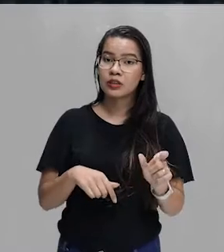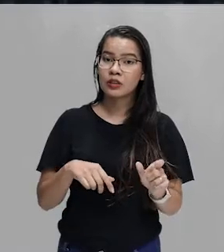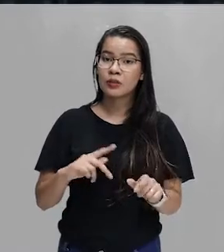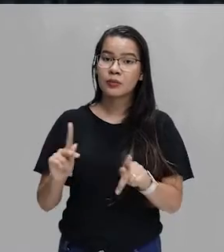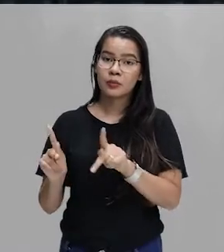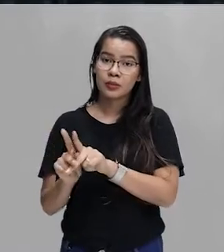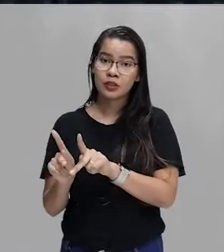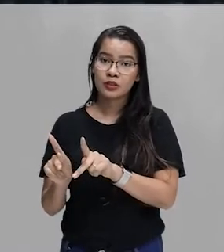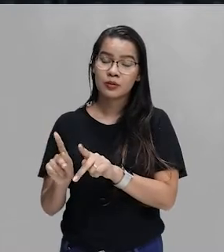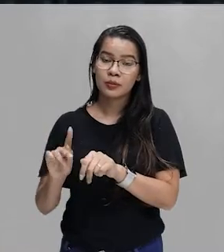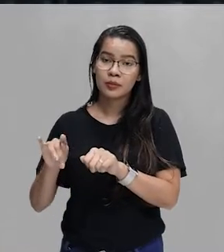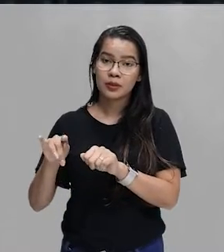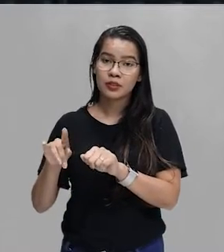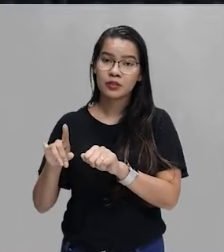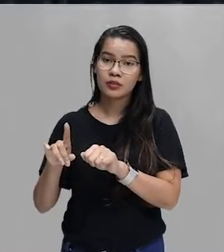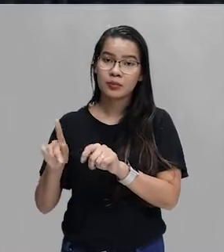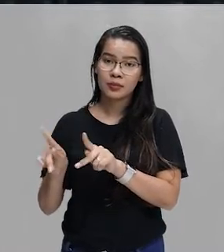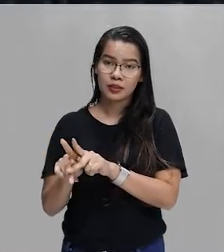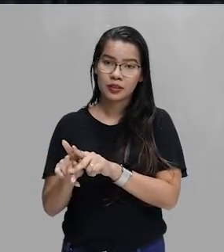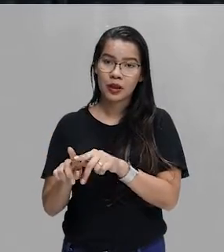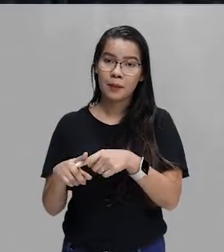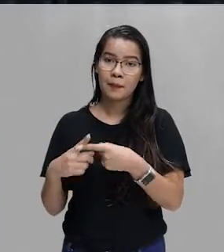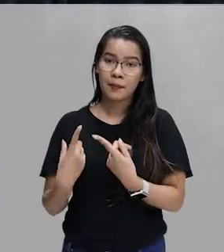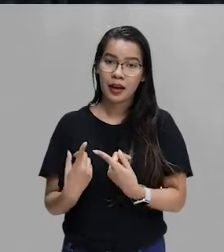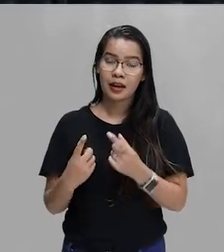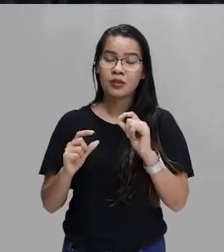o período composto por subordinação, né?